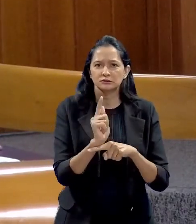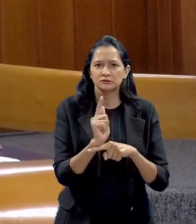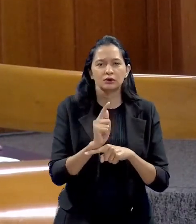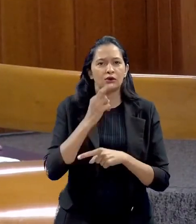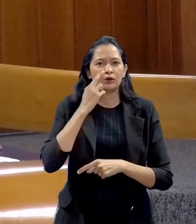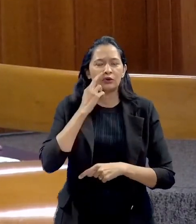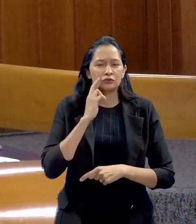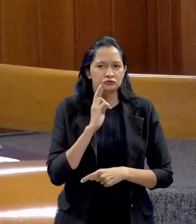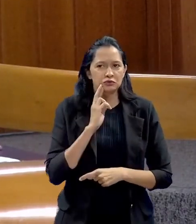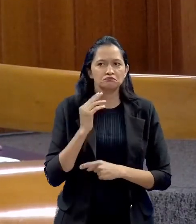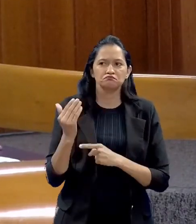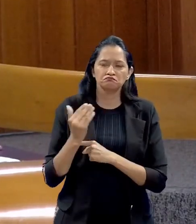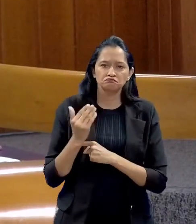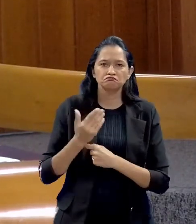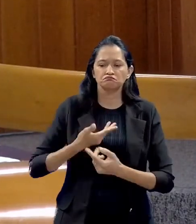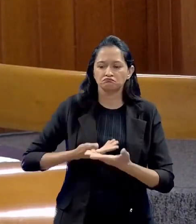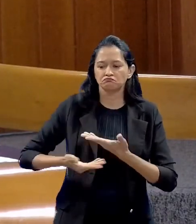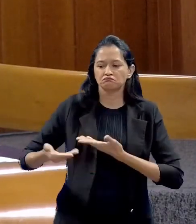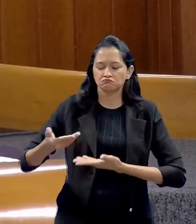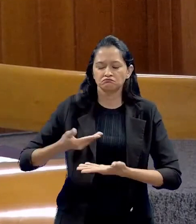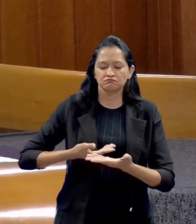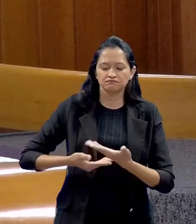Cruz.